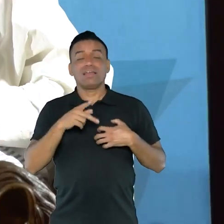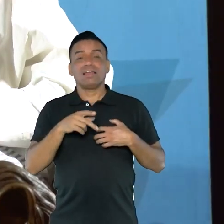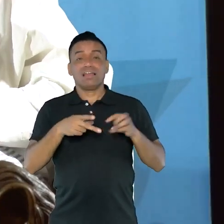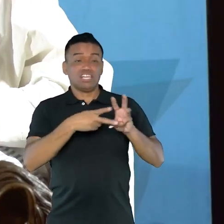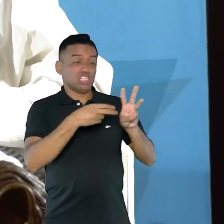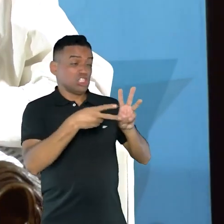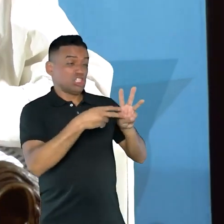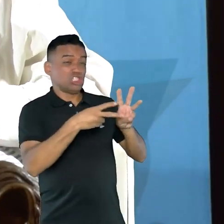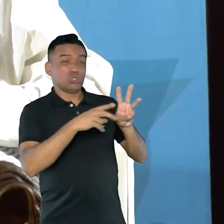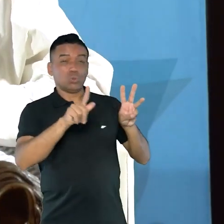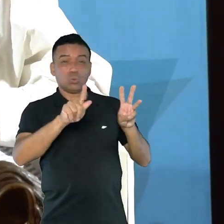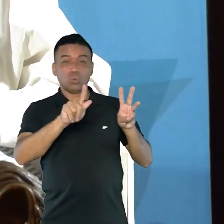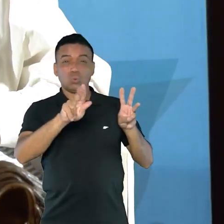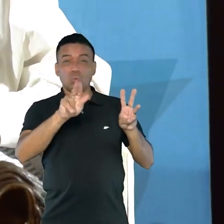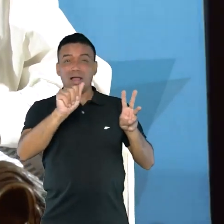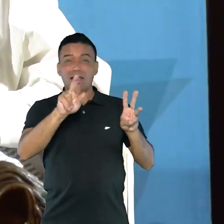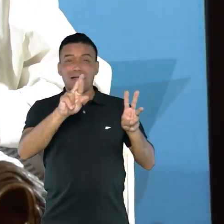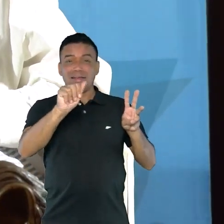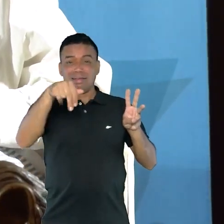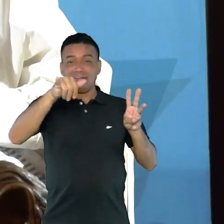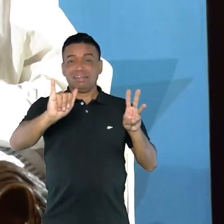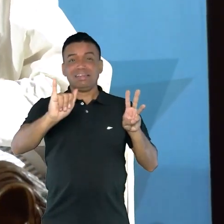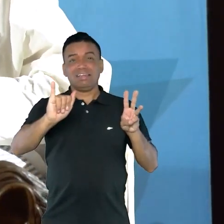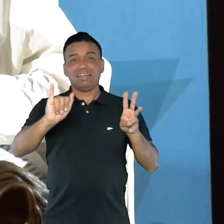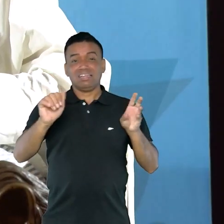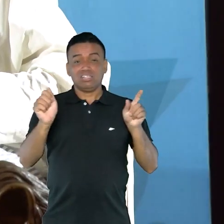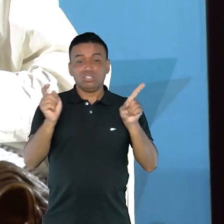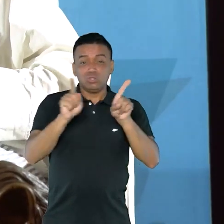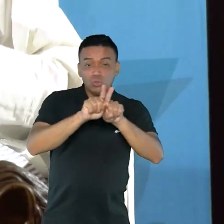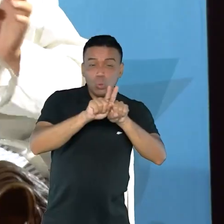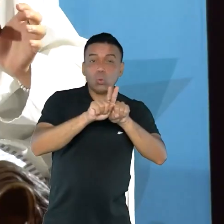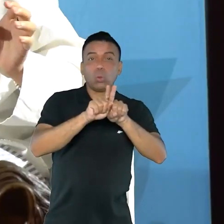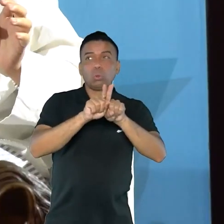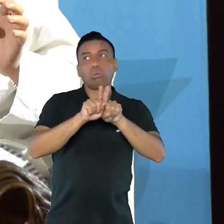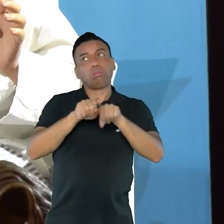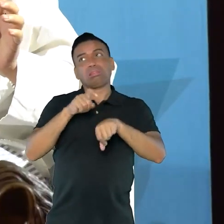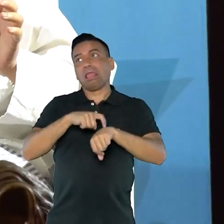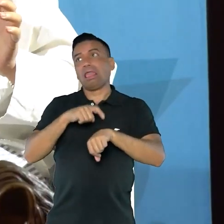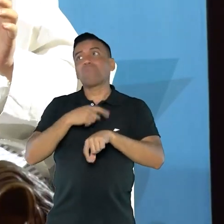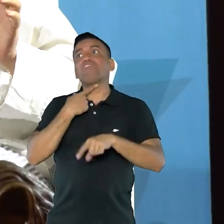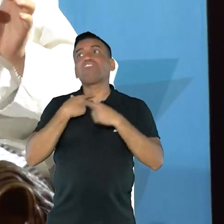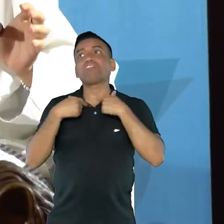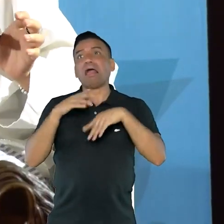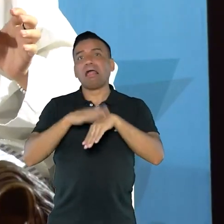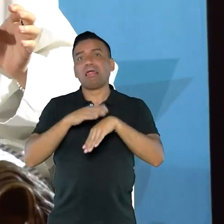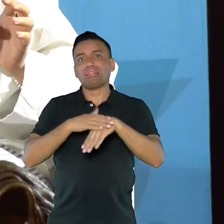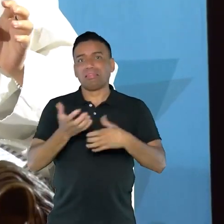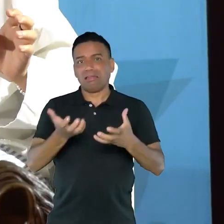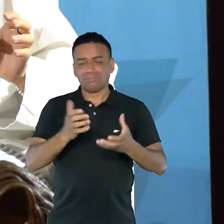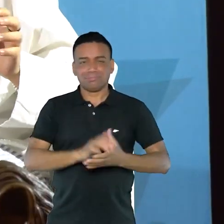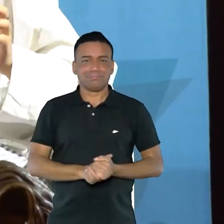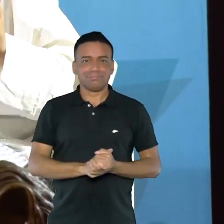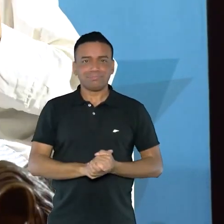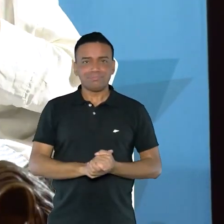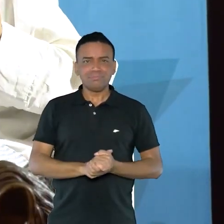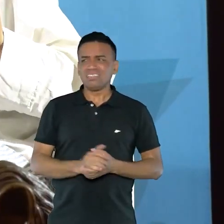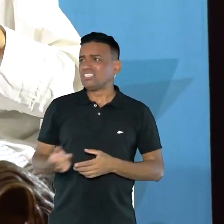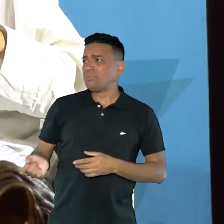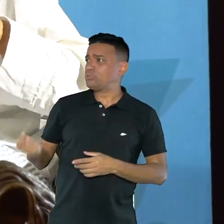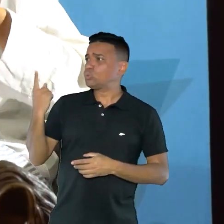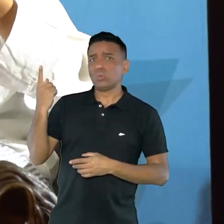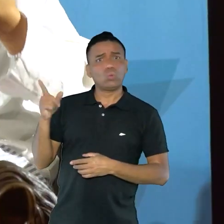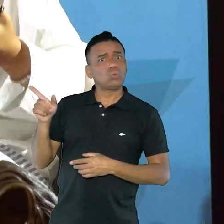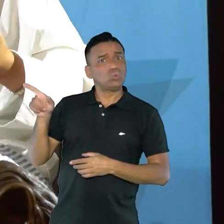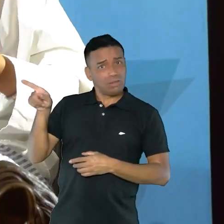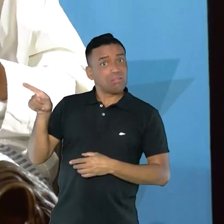só ficam juntos quanto tempo querem. E ele achava isso um absurdo, né? Como alguém pode